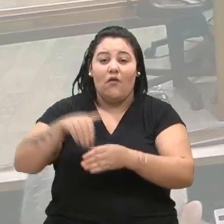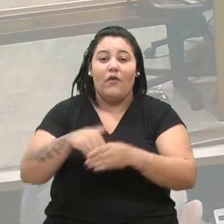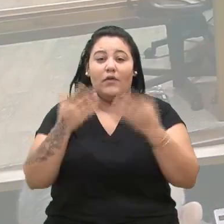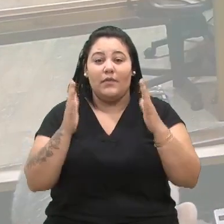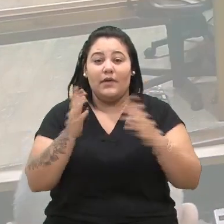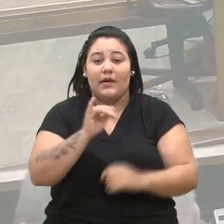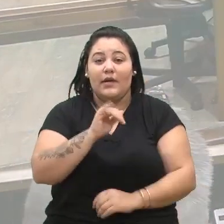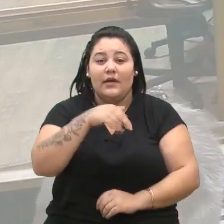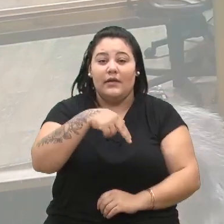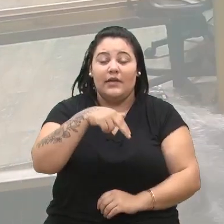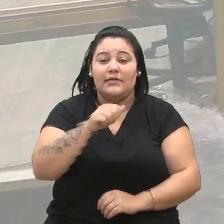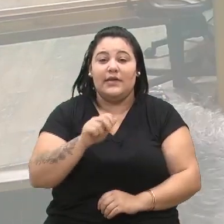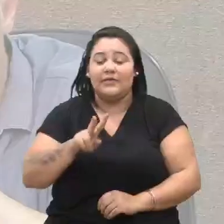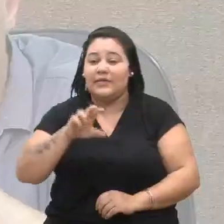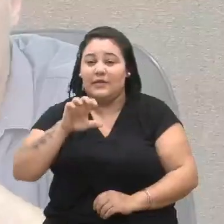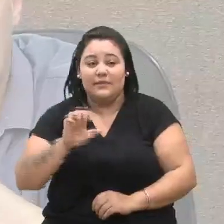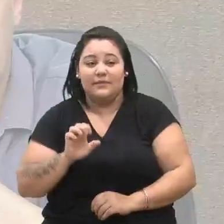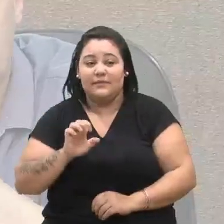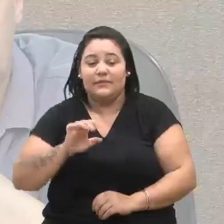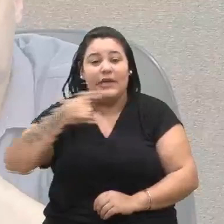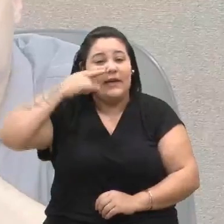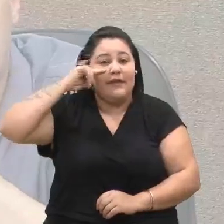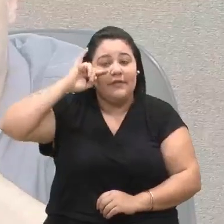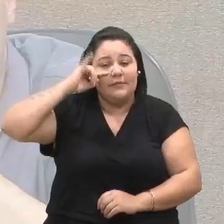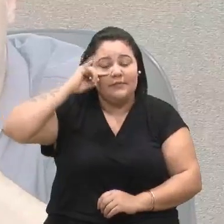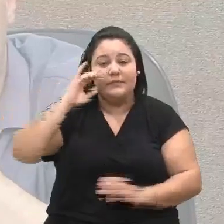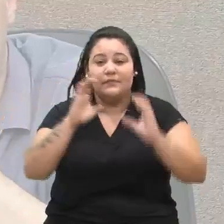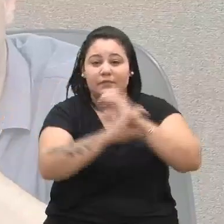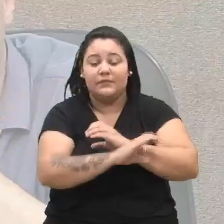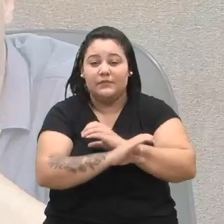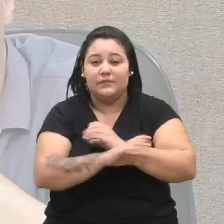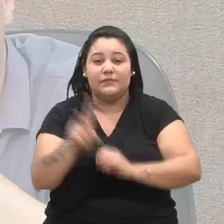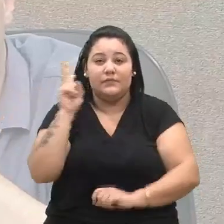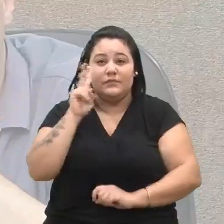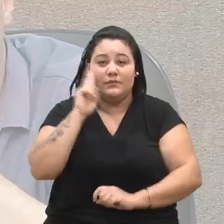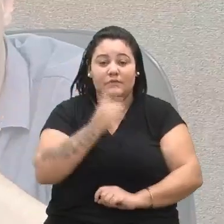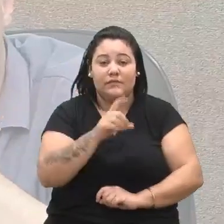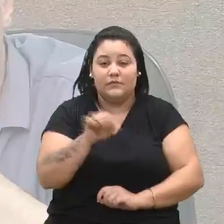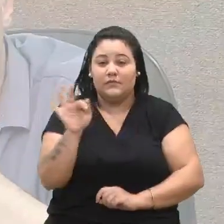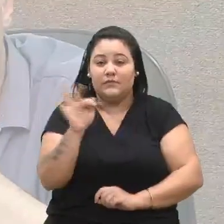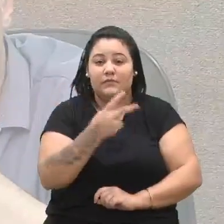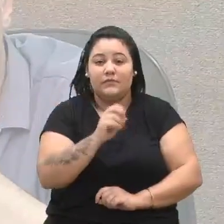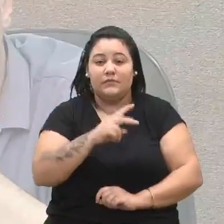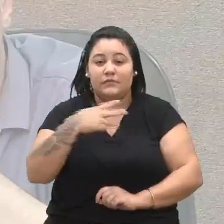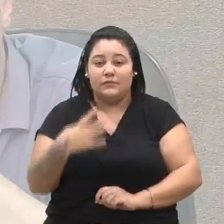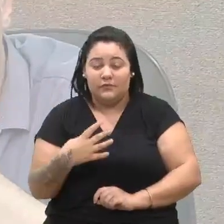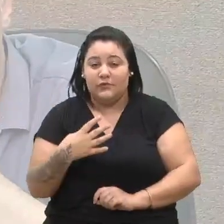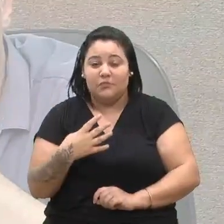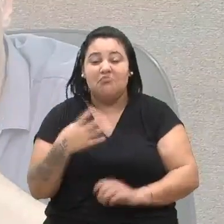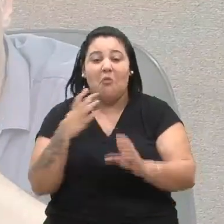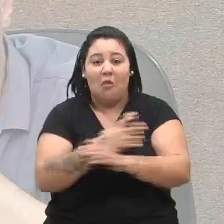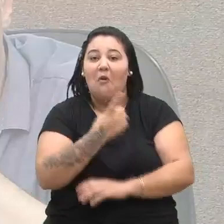INAV. O INAV completou nesta segunda-feira, 19 de fevereiro de 2024, 15 anos de sua